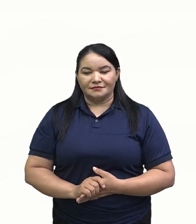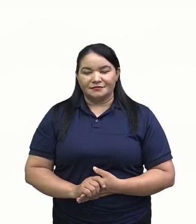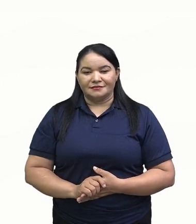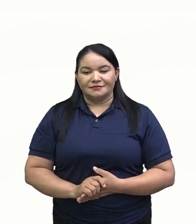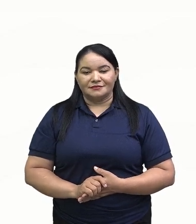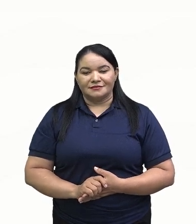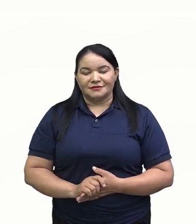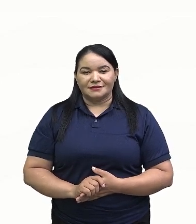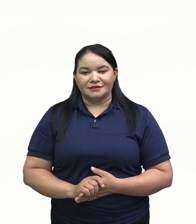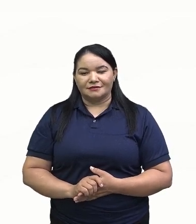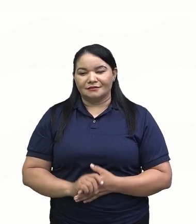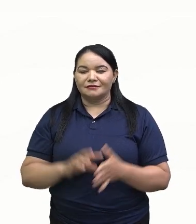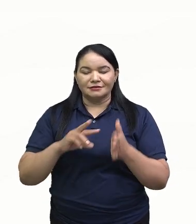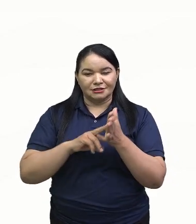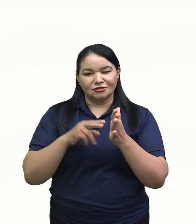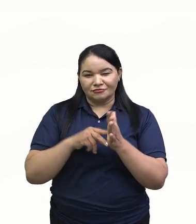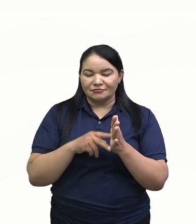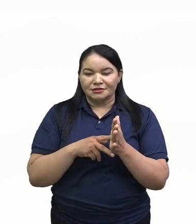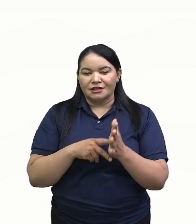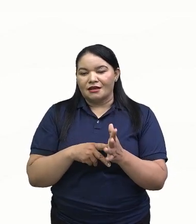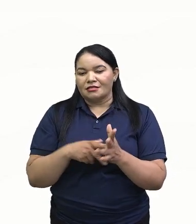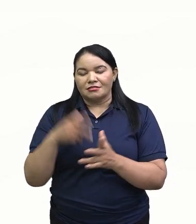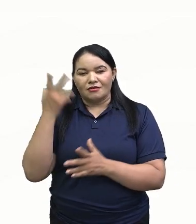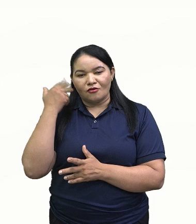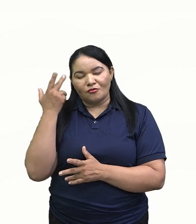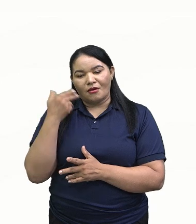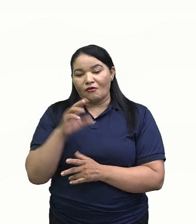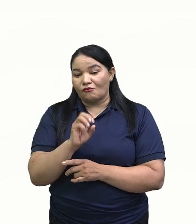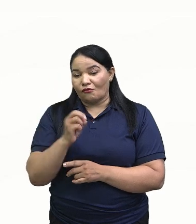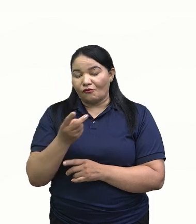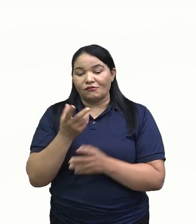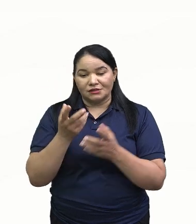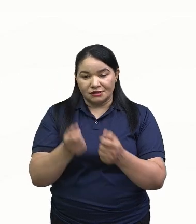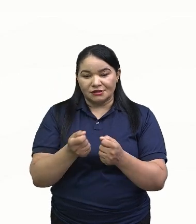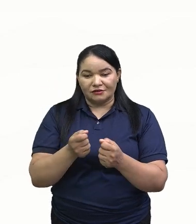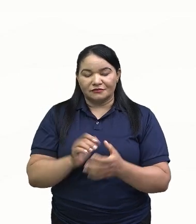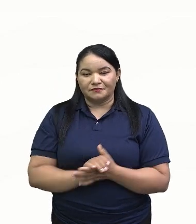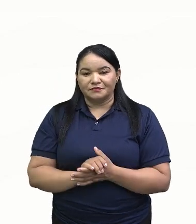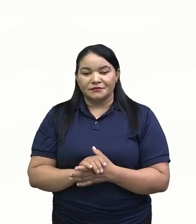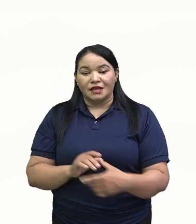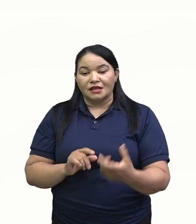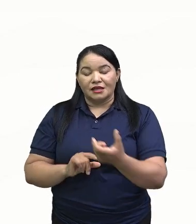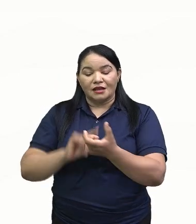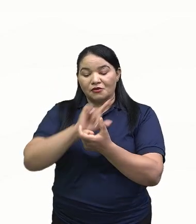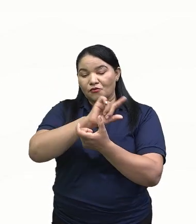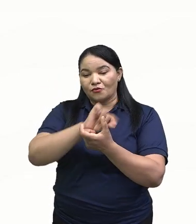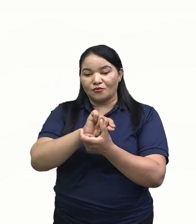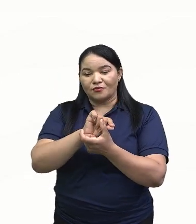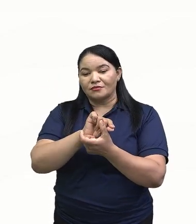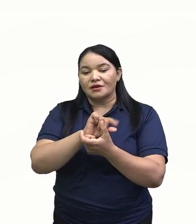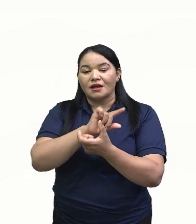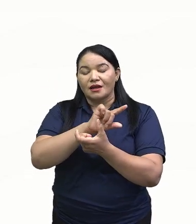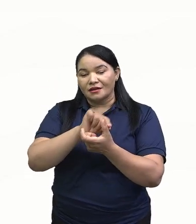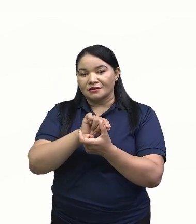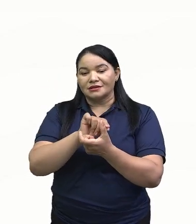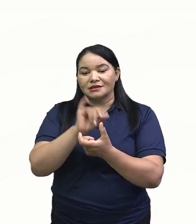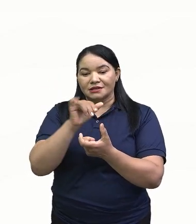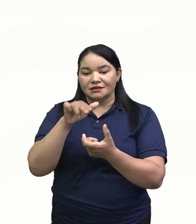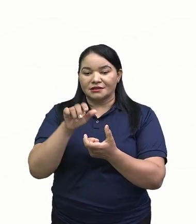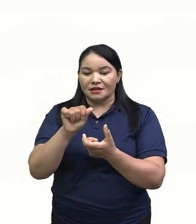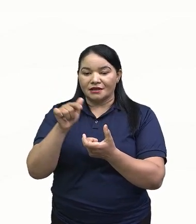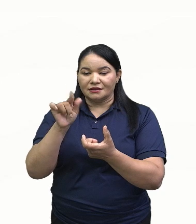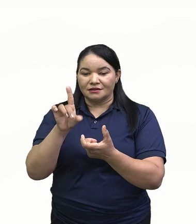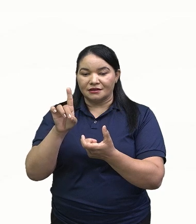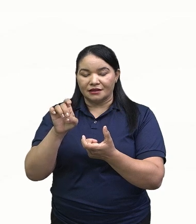normal, bom, aceitável, né? E o inadequado é aquilo que não é aceitável, que não é